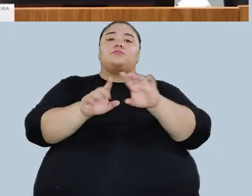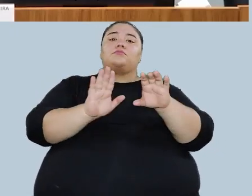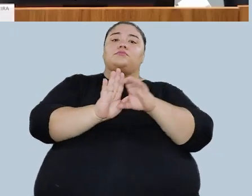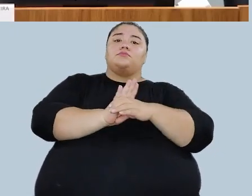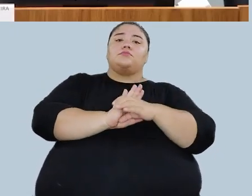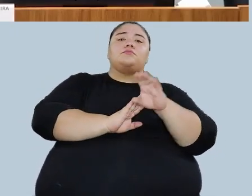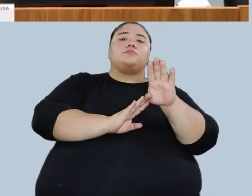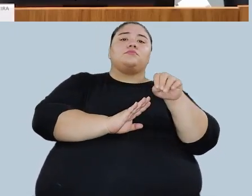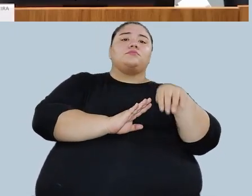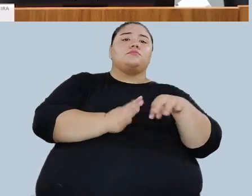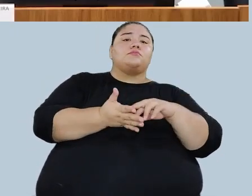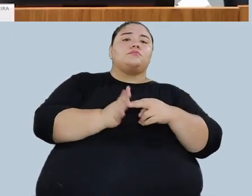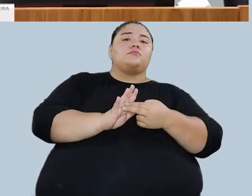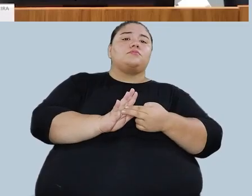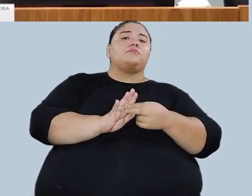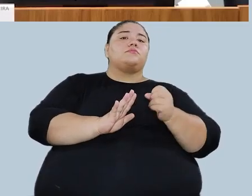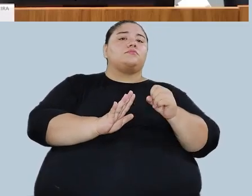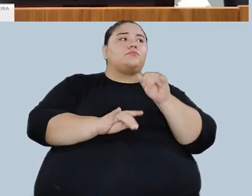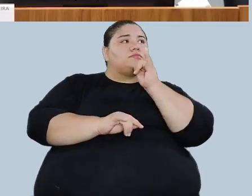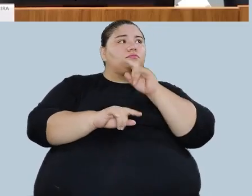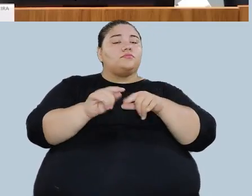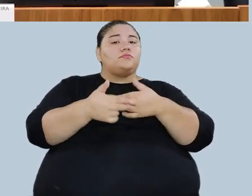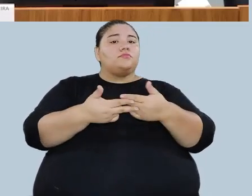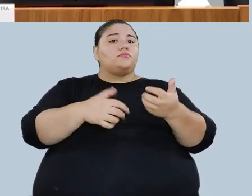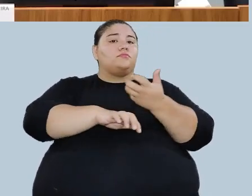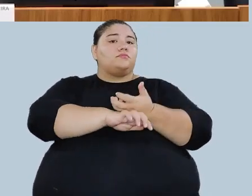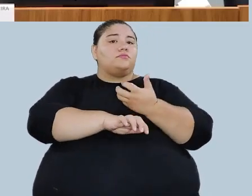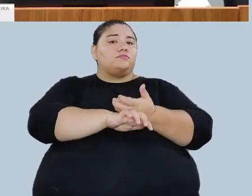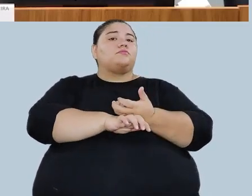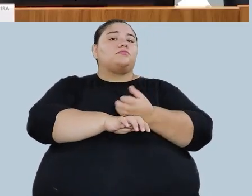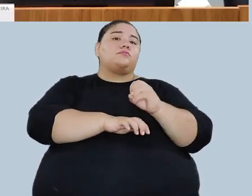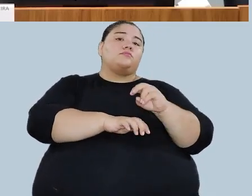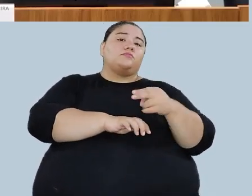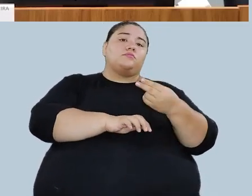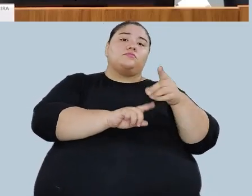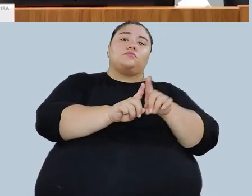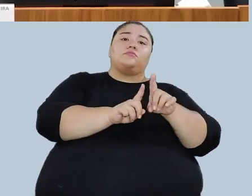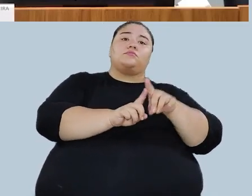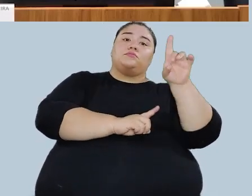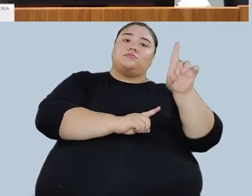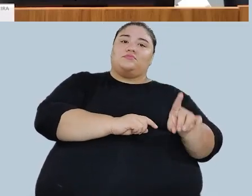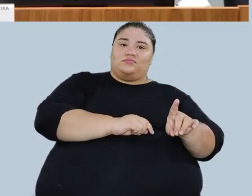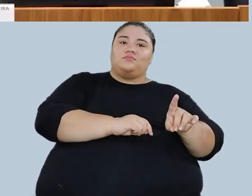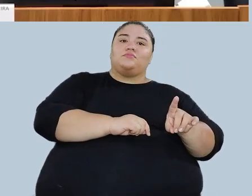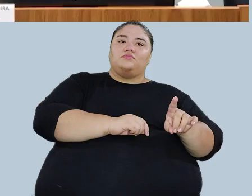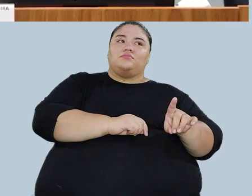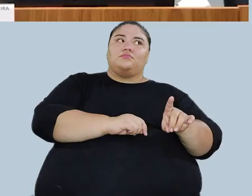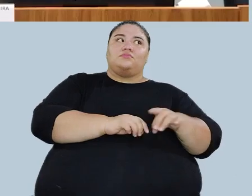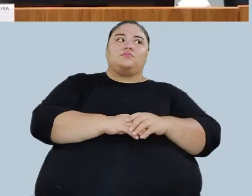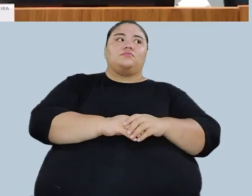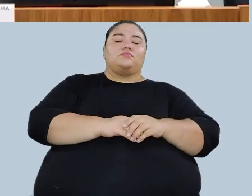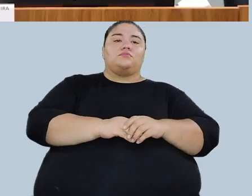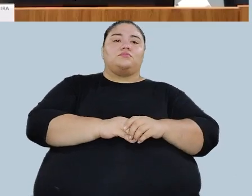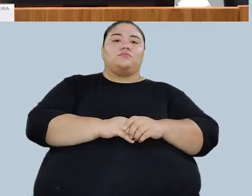conceito de bem, estamos falando de qualquer bem material ou imaterial, inclusive direitos, né? E é lógico que